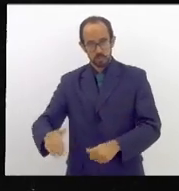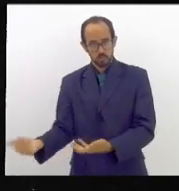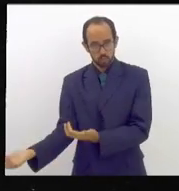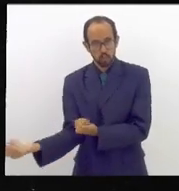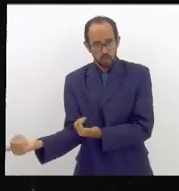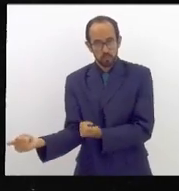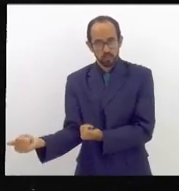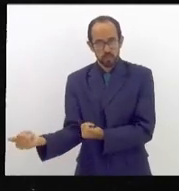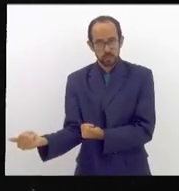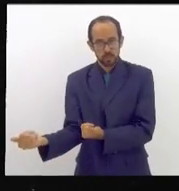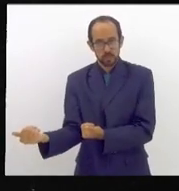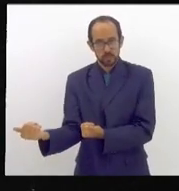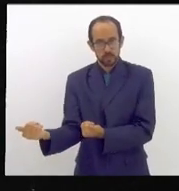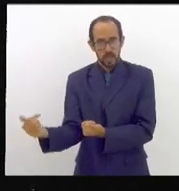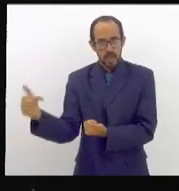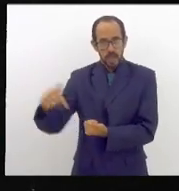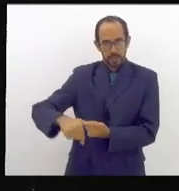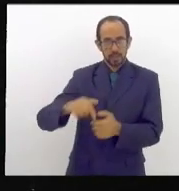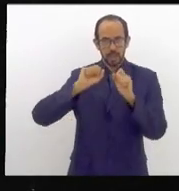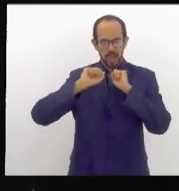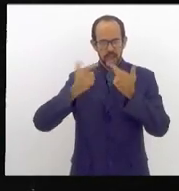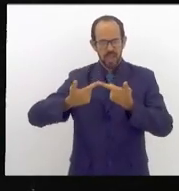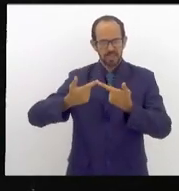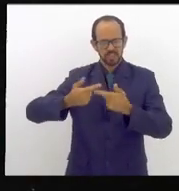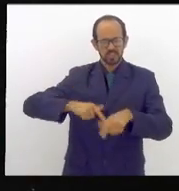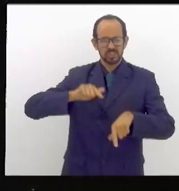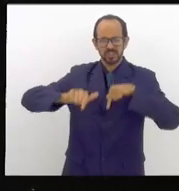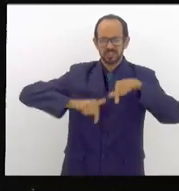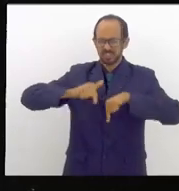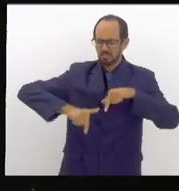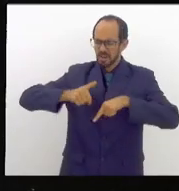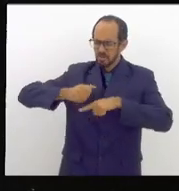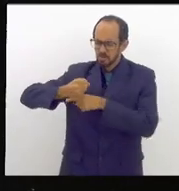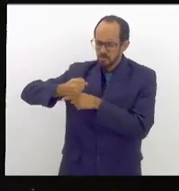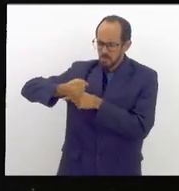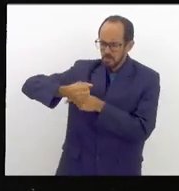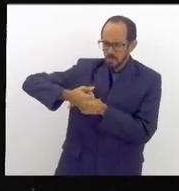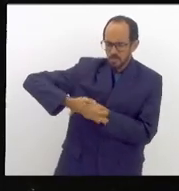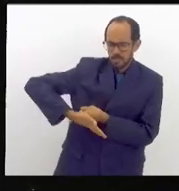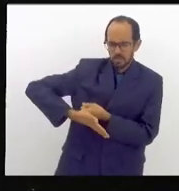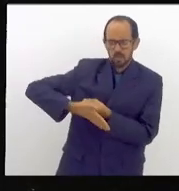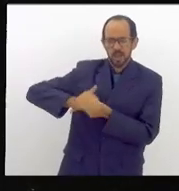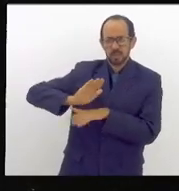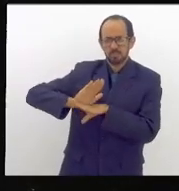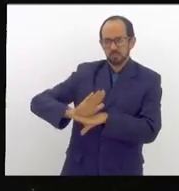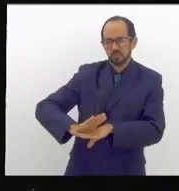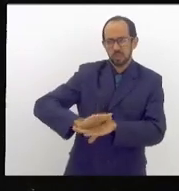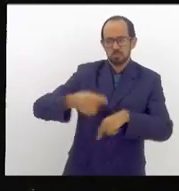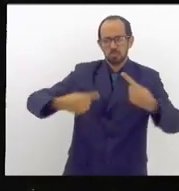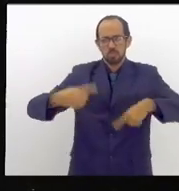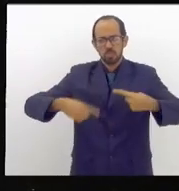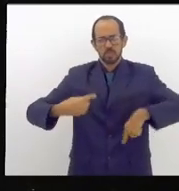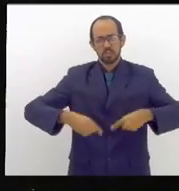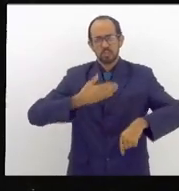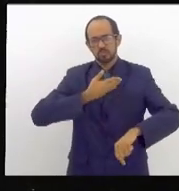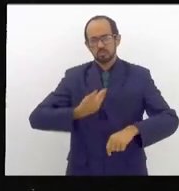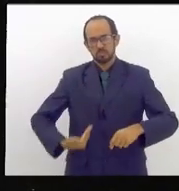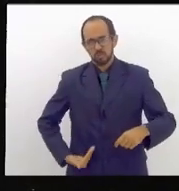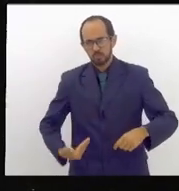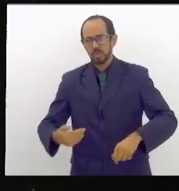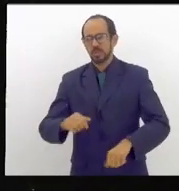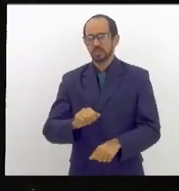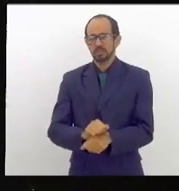nesta casa eu virei noites virei noites trabalhando em prol dos políticos públicas políticas públicas que também